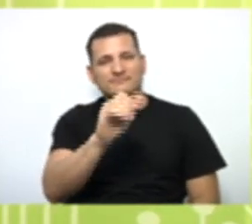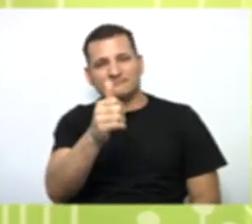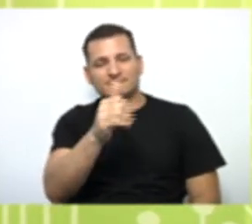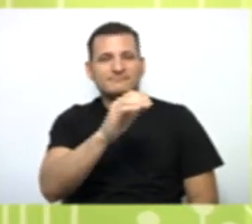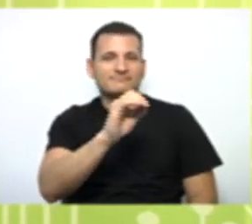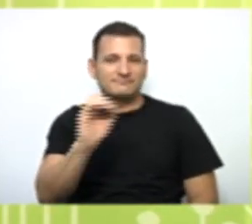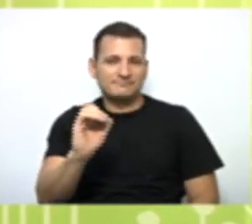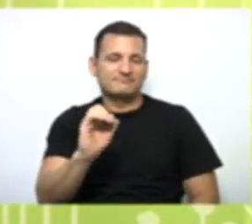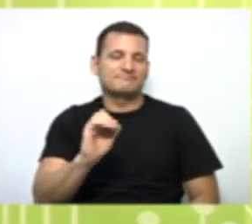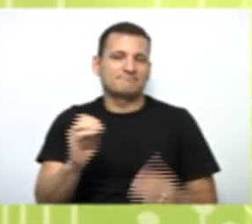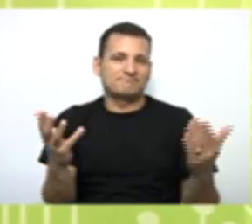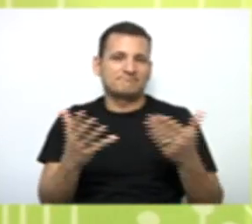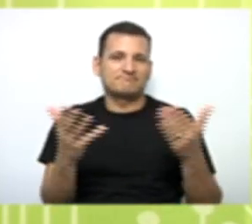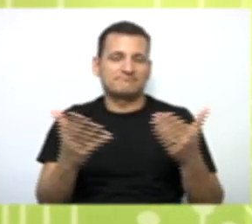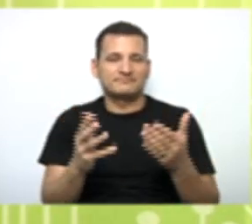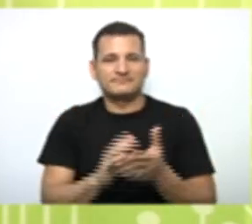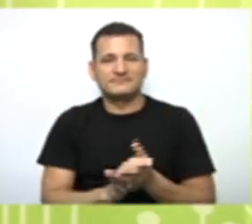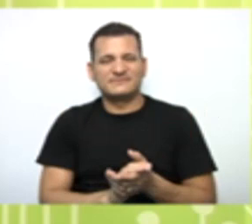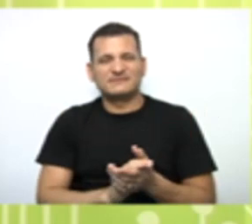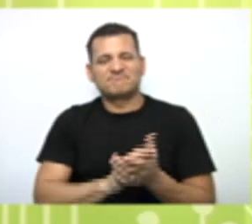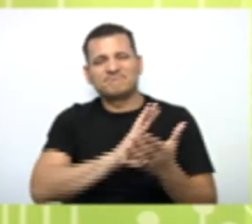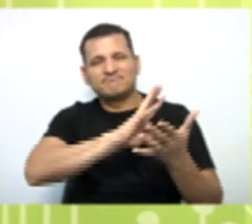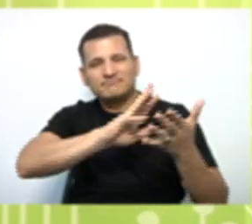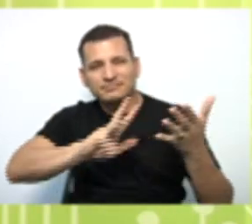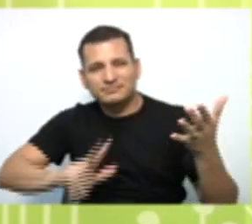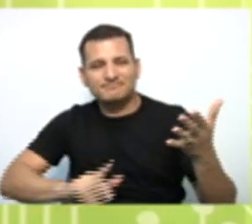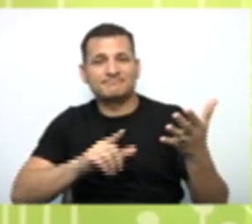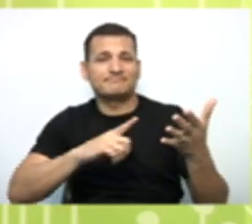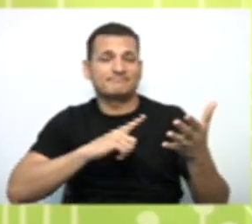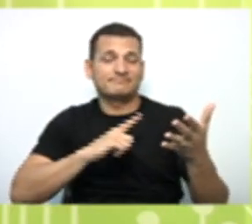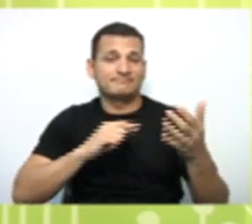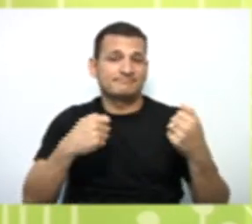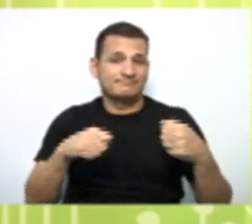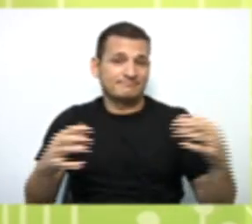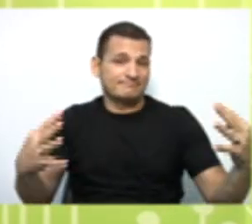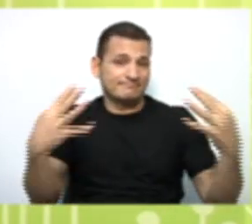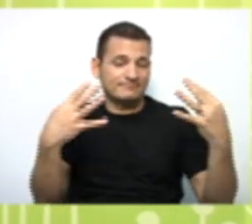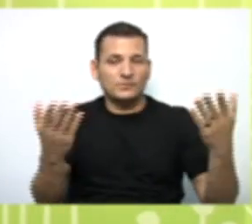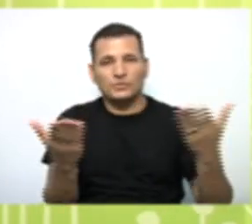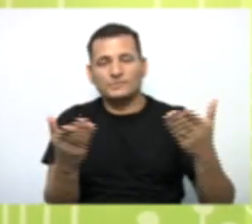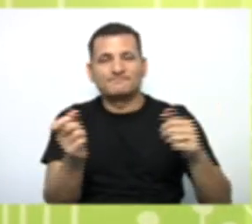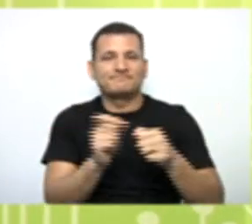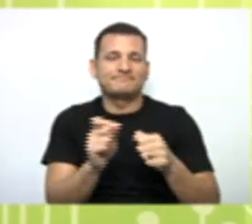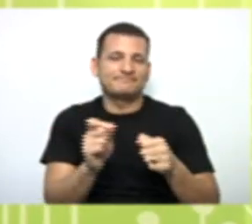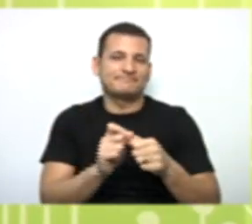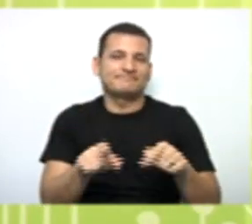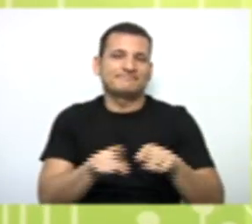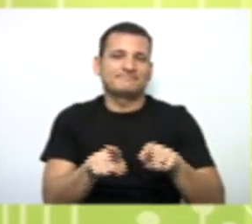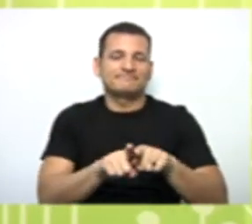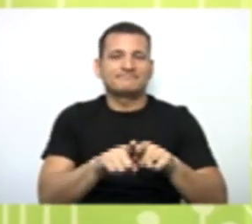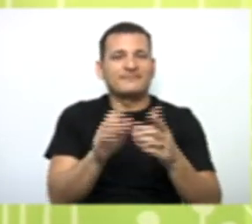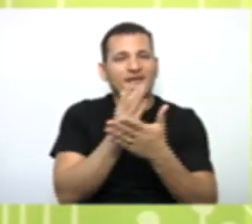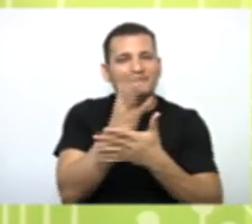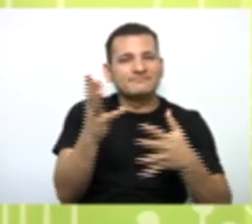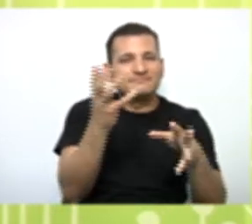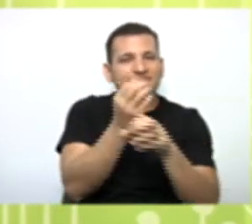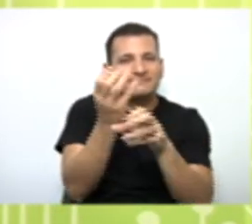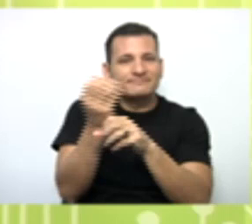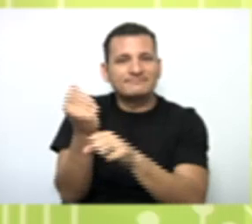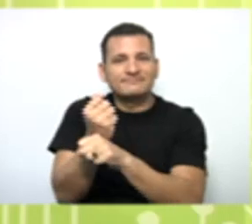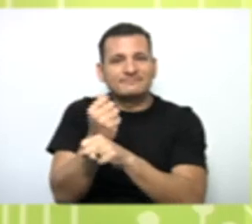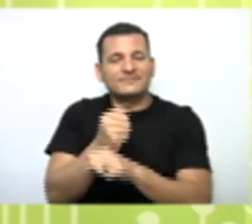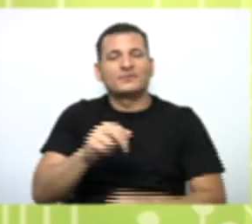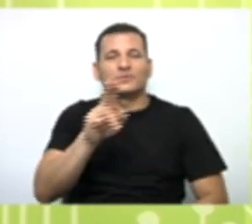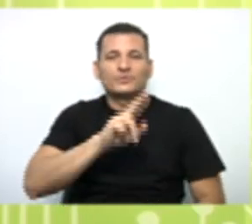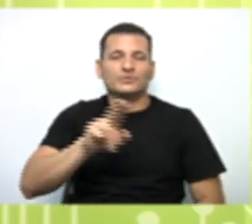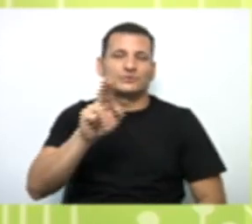coisa, vamos ter que prestar muita atenção. Tem algumas continhas que a gente vai fazer. Hoje vamos usar lousa hoje, lousa digital,